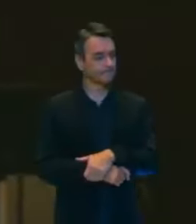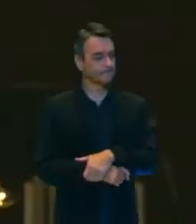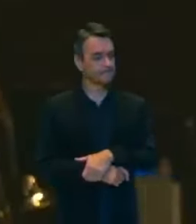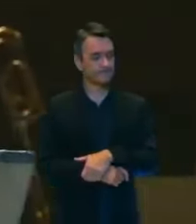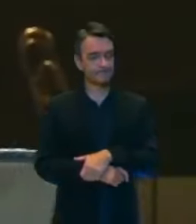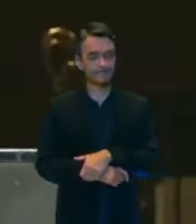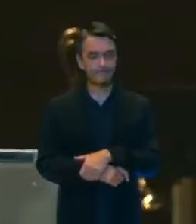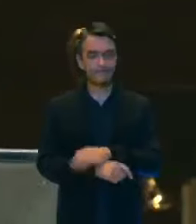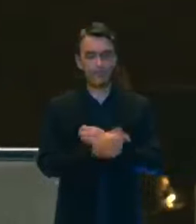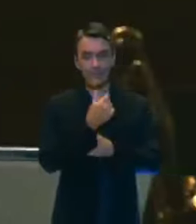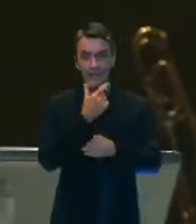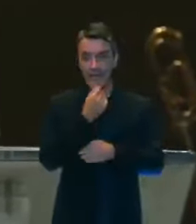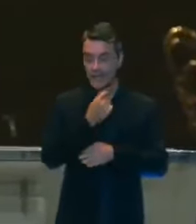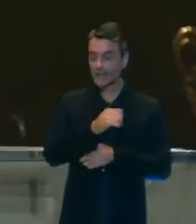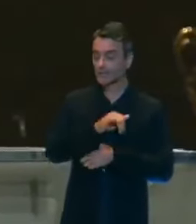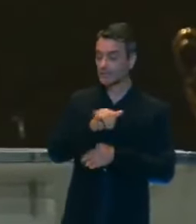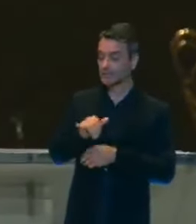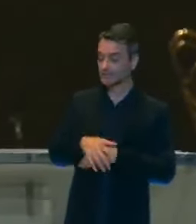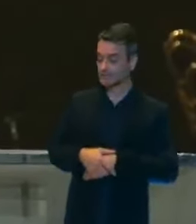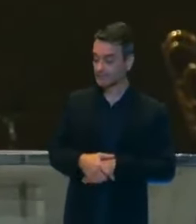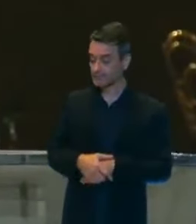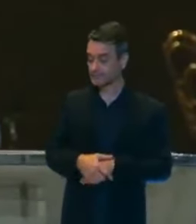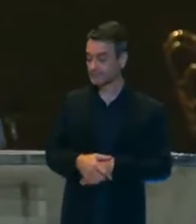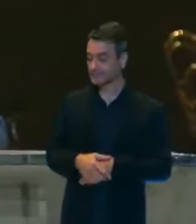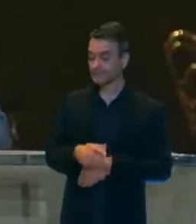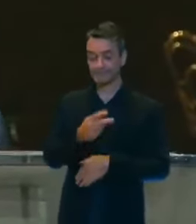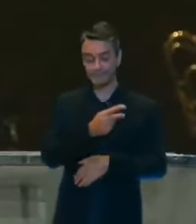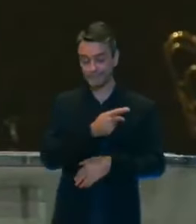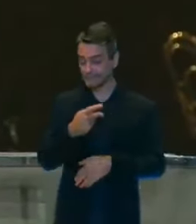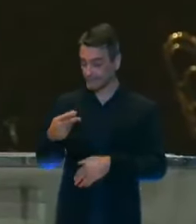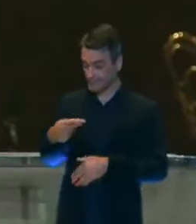Aquele irmão falou para mim assim: pastor,